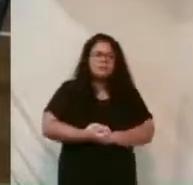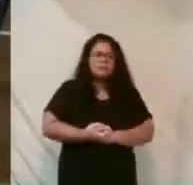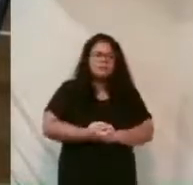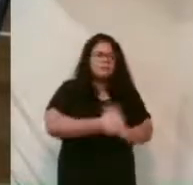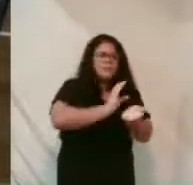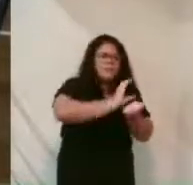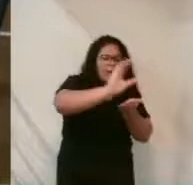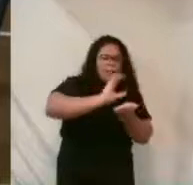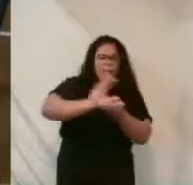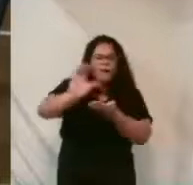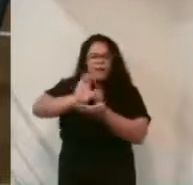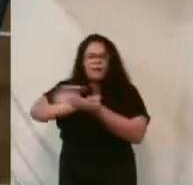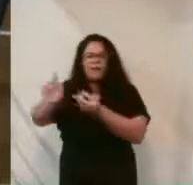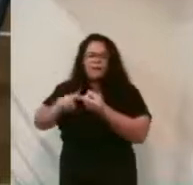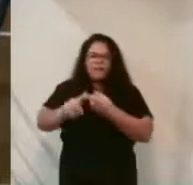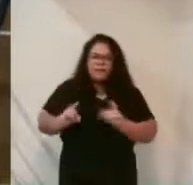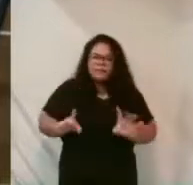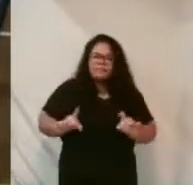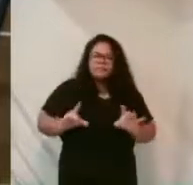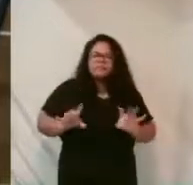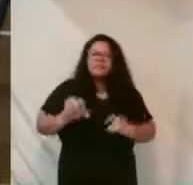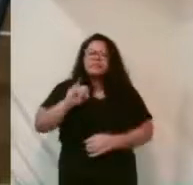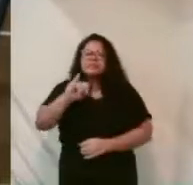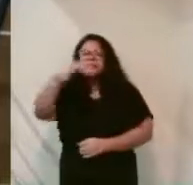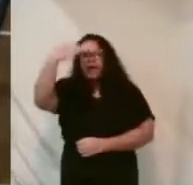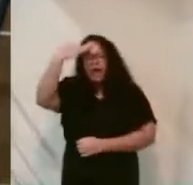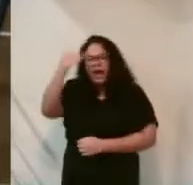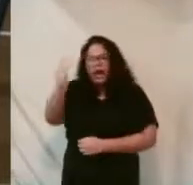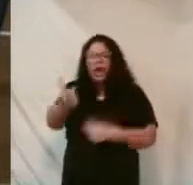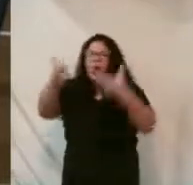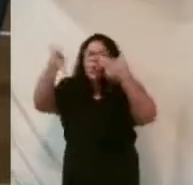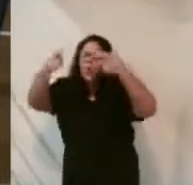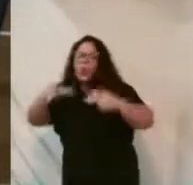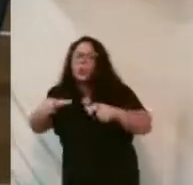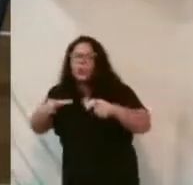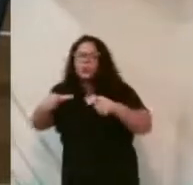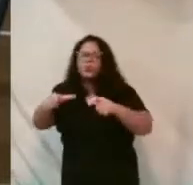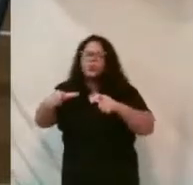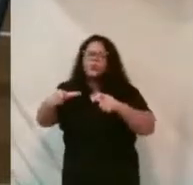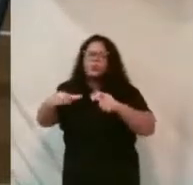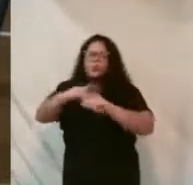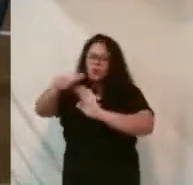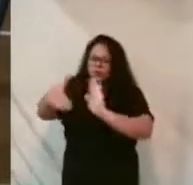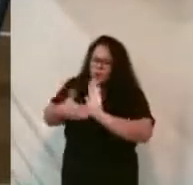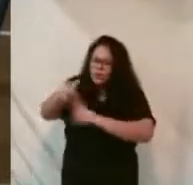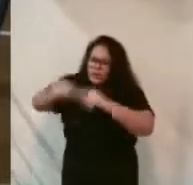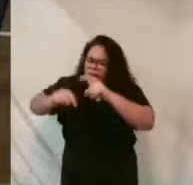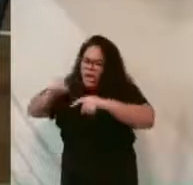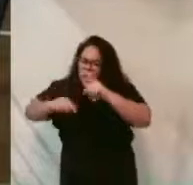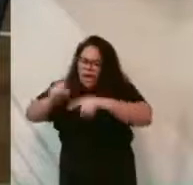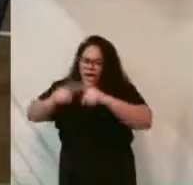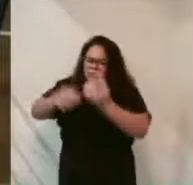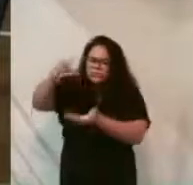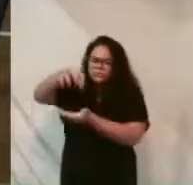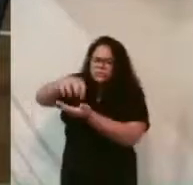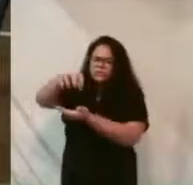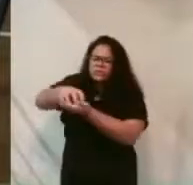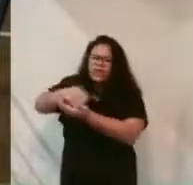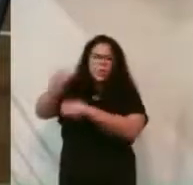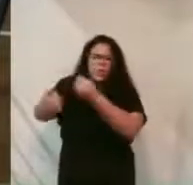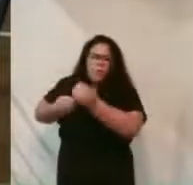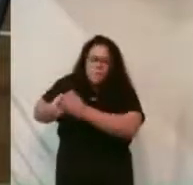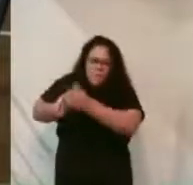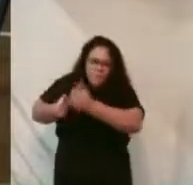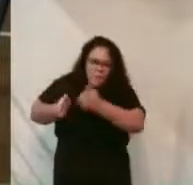estão concentrados esses resíduos, se eles sabem a dinâmica de por onde passam esses resíduos, né?